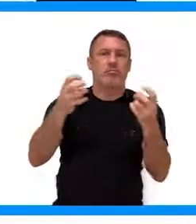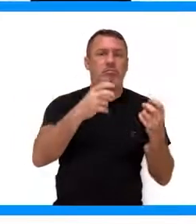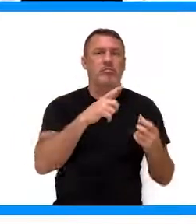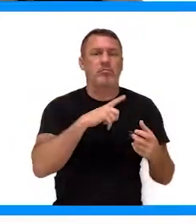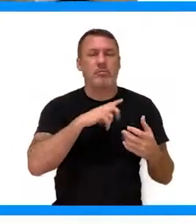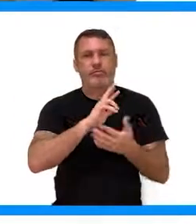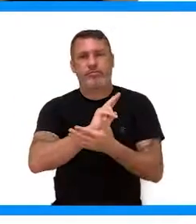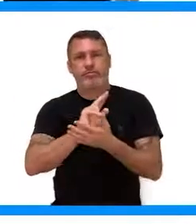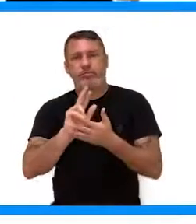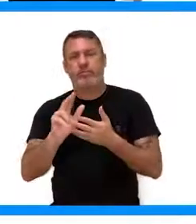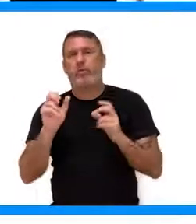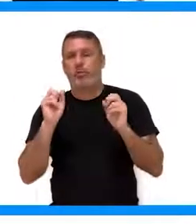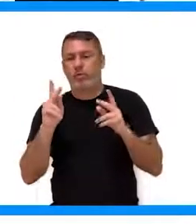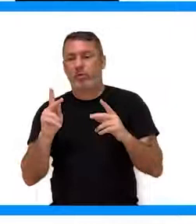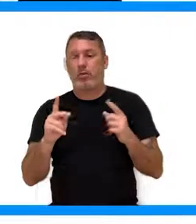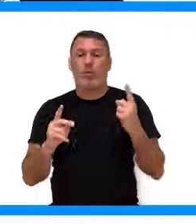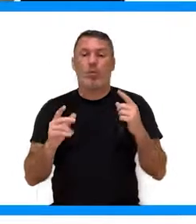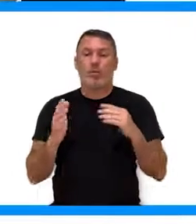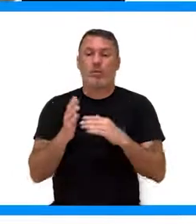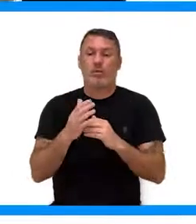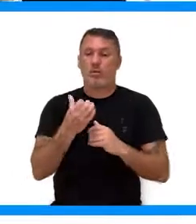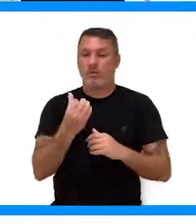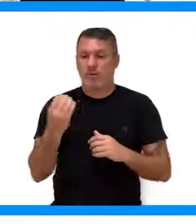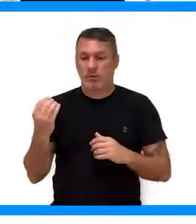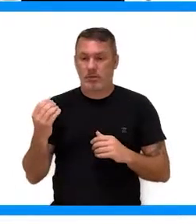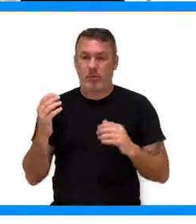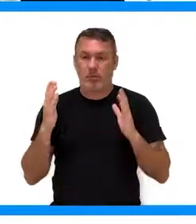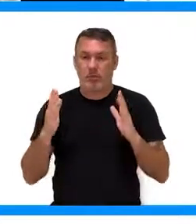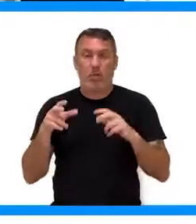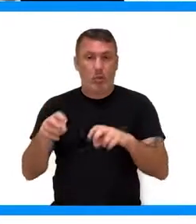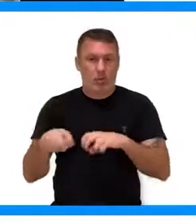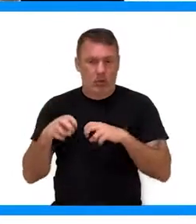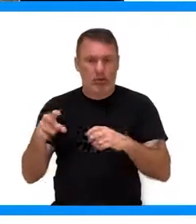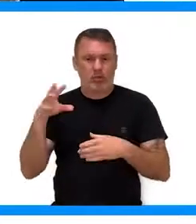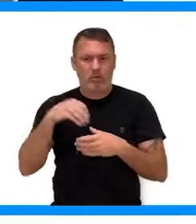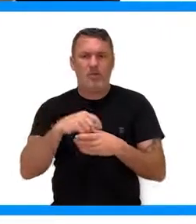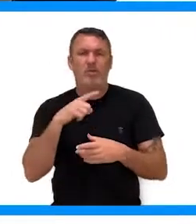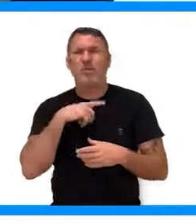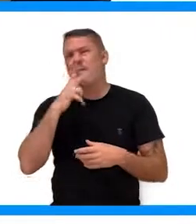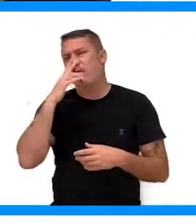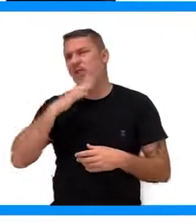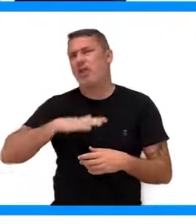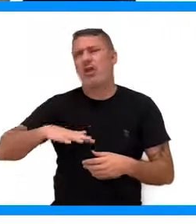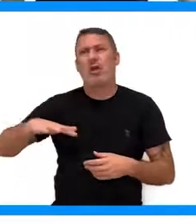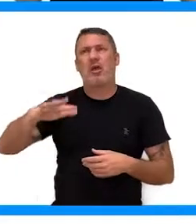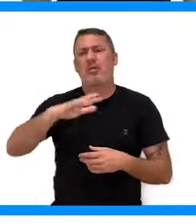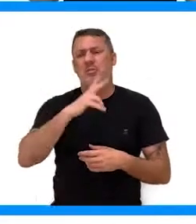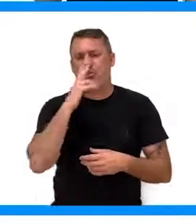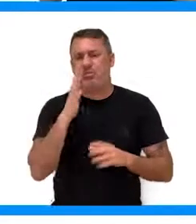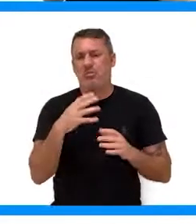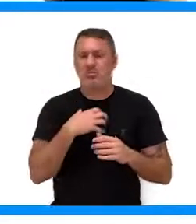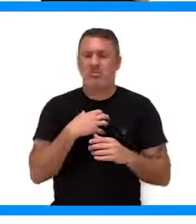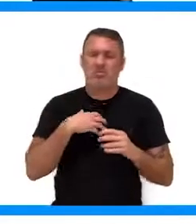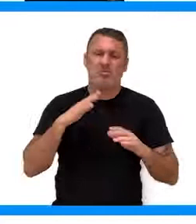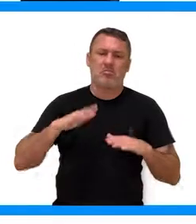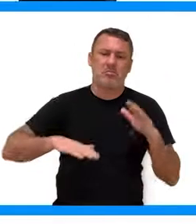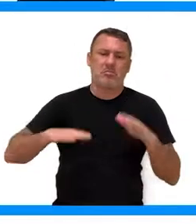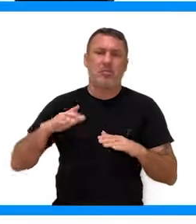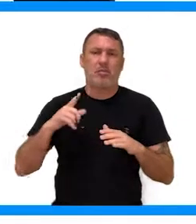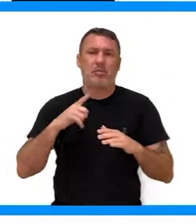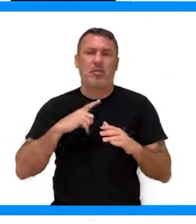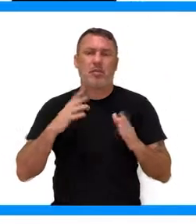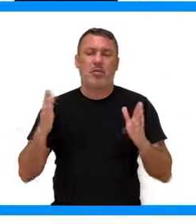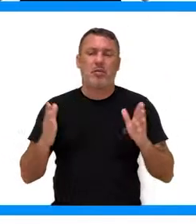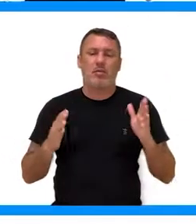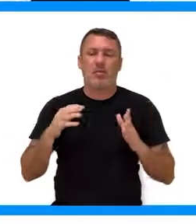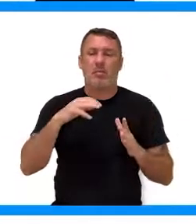de capitalização, tudo bem? De 1 a 600 módulos rurais. Então, envolvendo aí, no geral, tá?